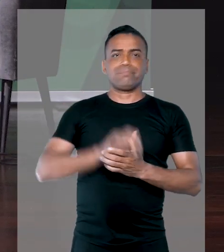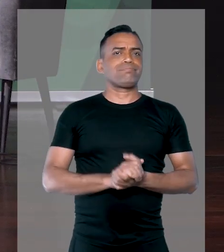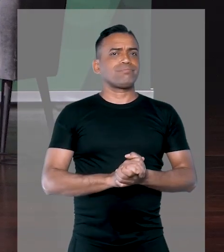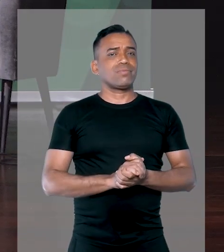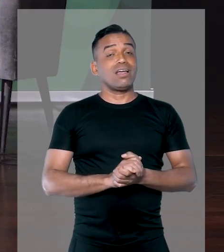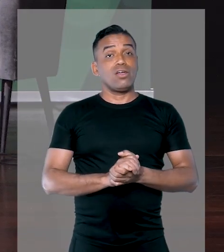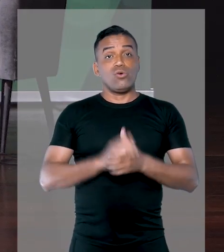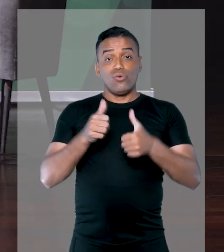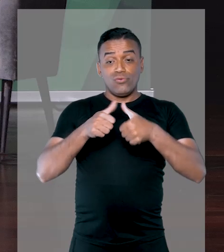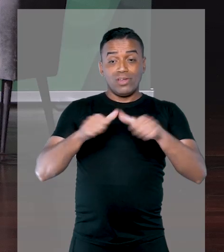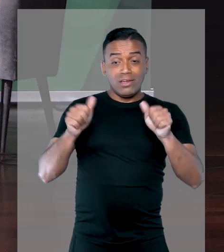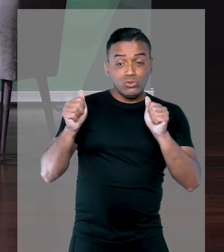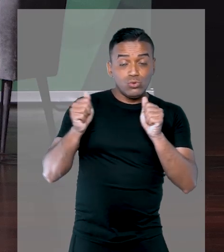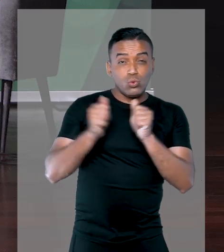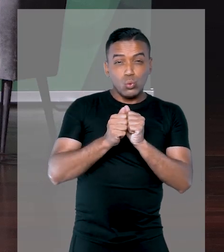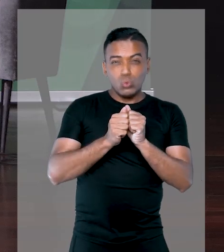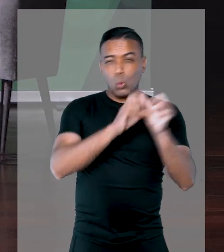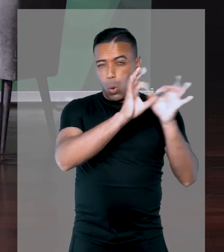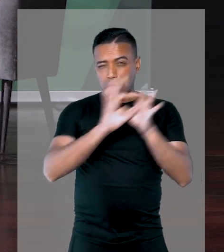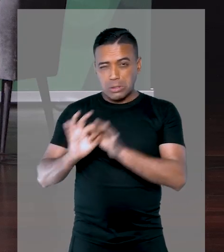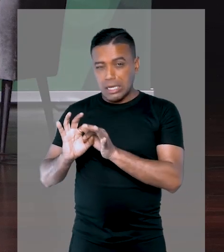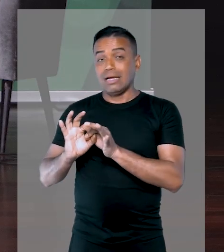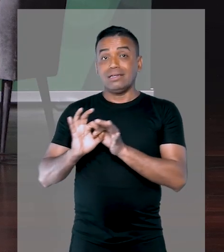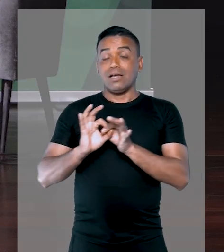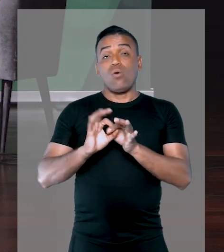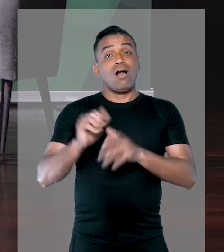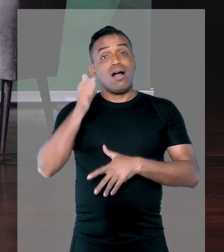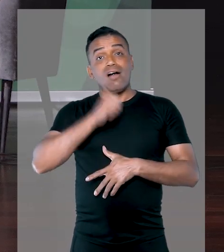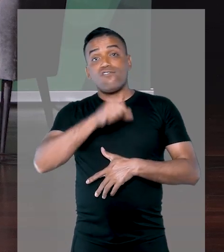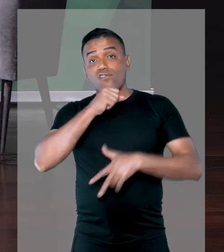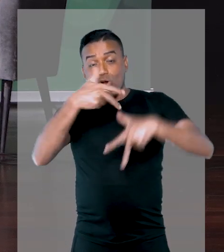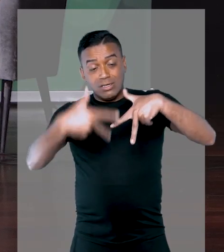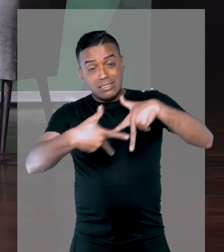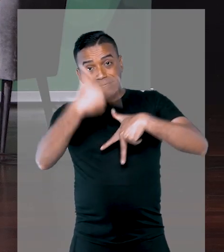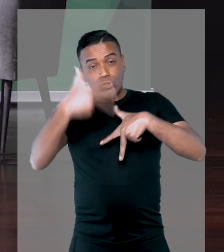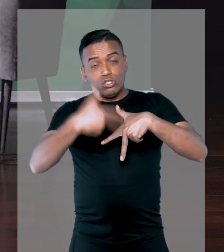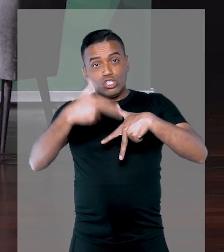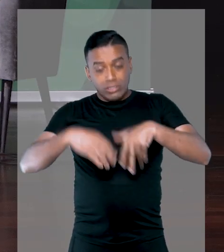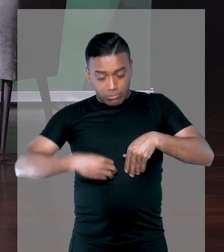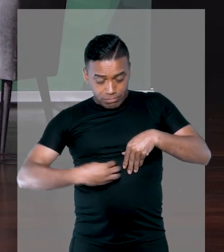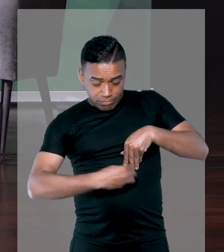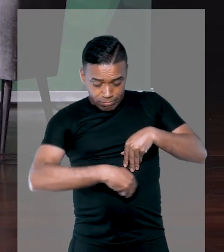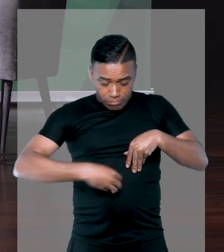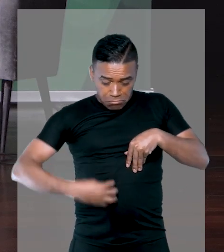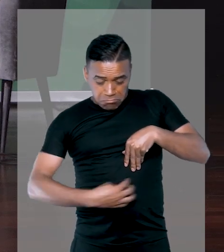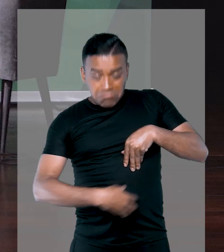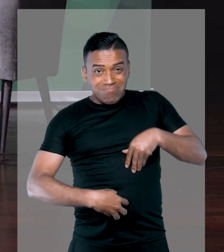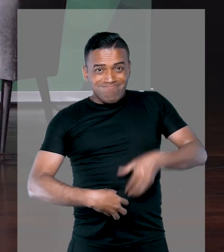Eu fiquei com a minha avó, só para contextualizar, eu fiquei com a minha avó uma vez, ela teve que fazer uma cirurgia no intestino e